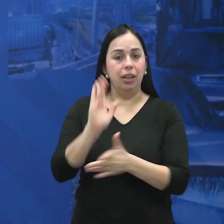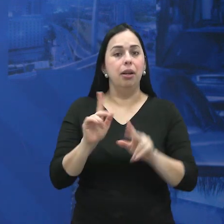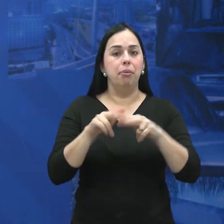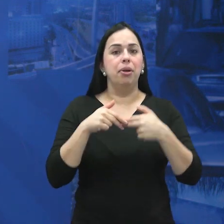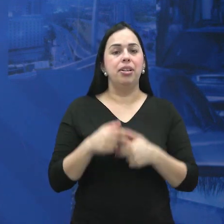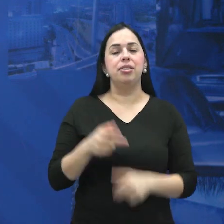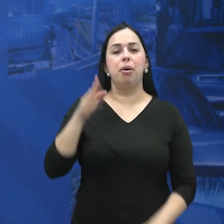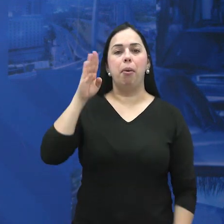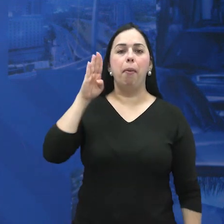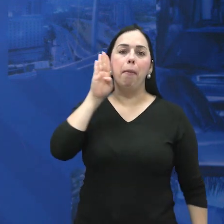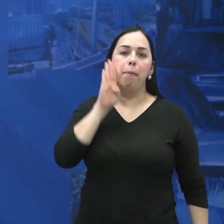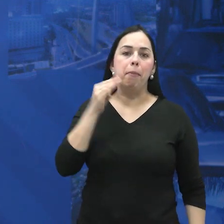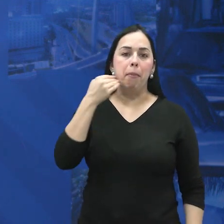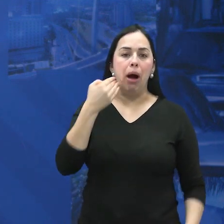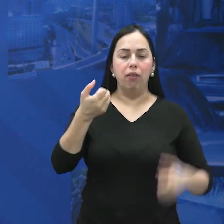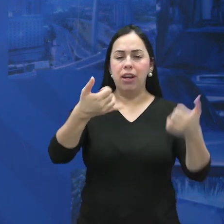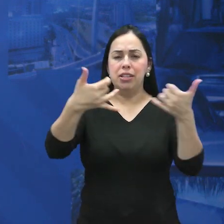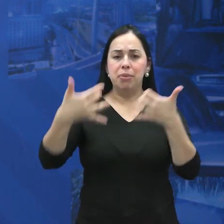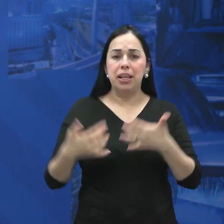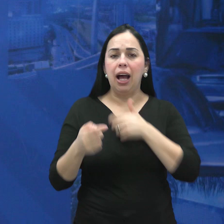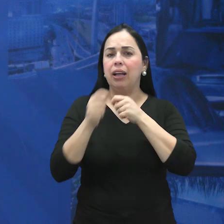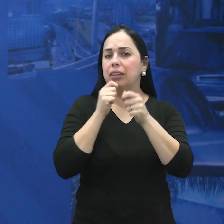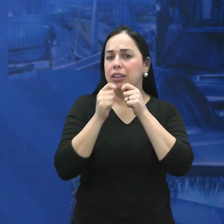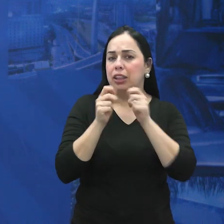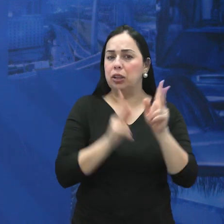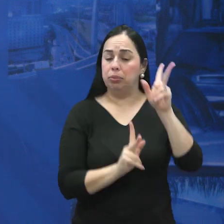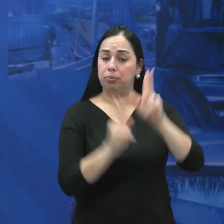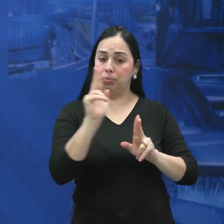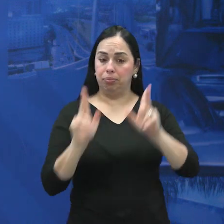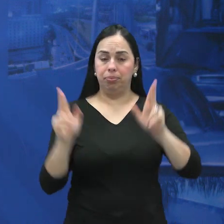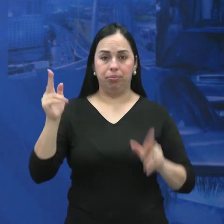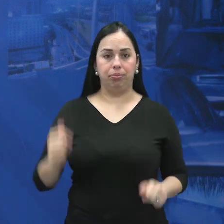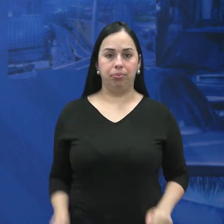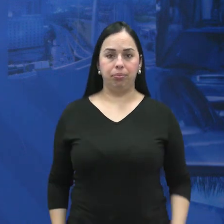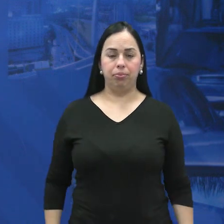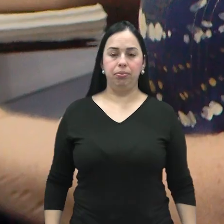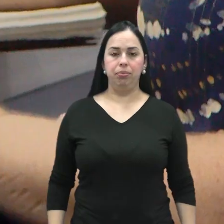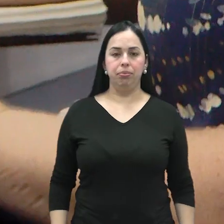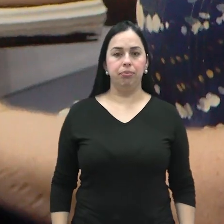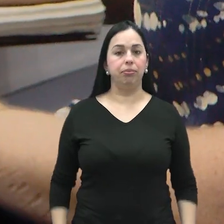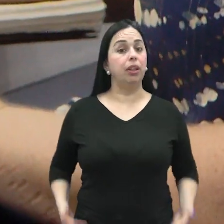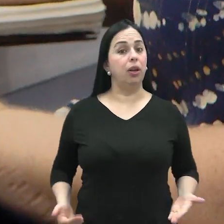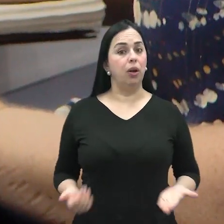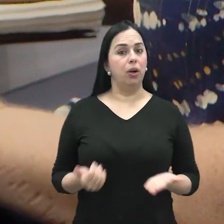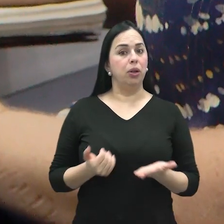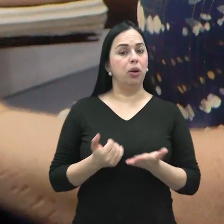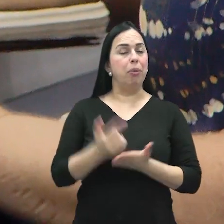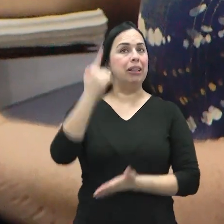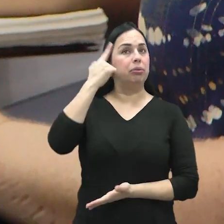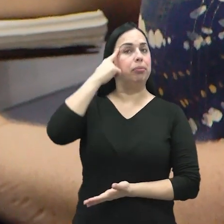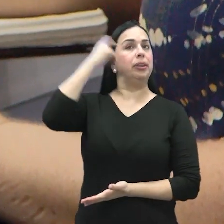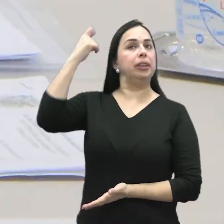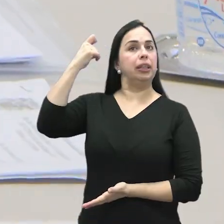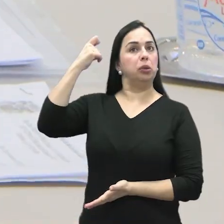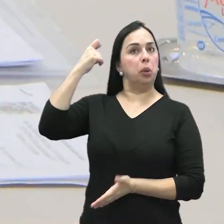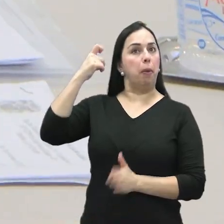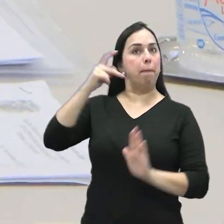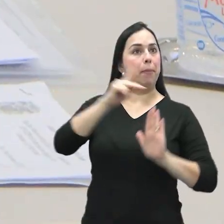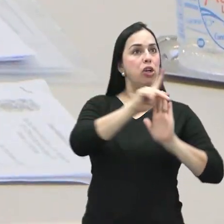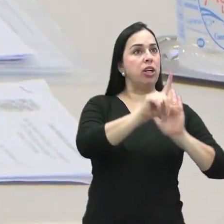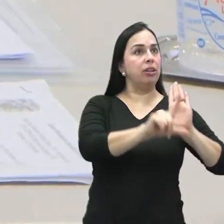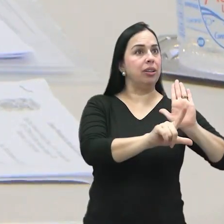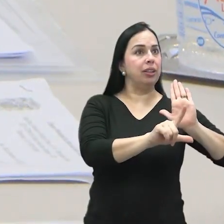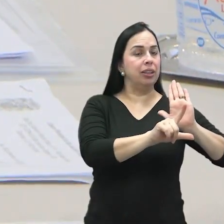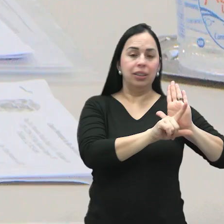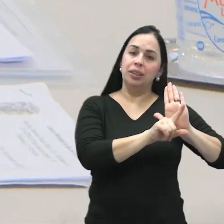Paulo Ricardo preparou uma reportagem para explicar todo esse processo para você. Tudo começa com uma ideia, um projeto